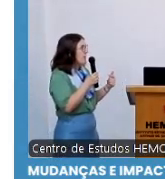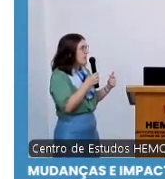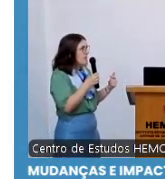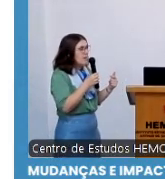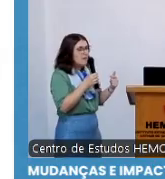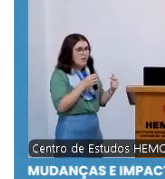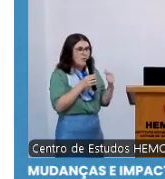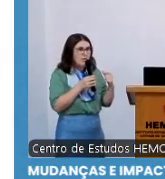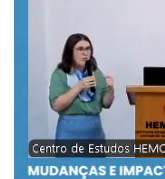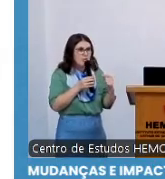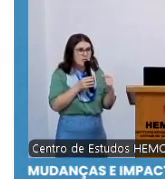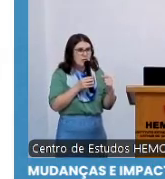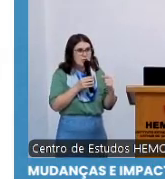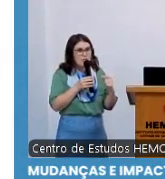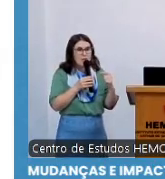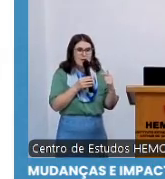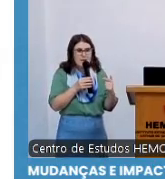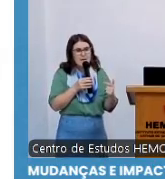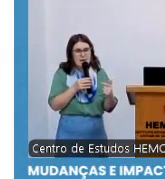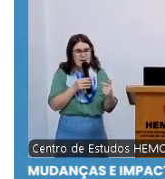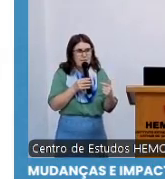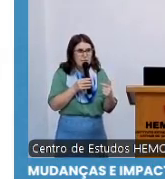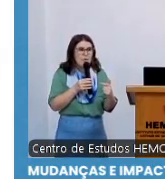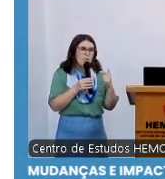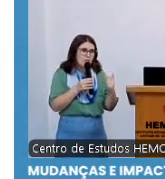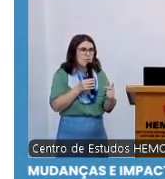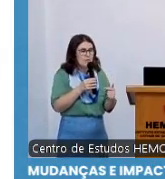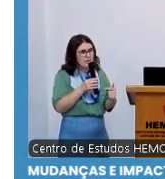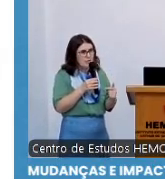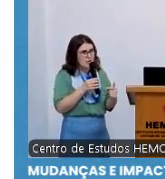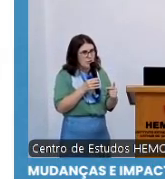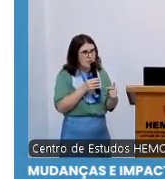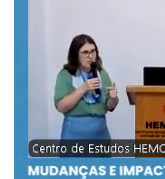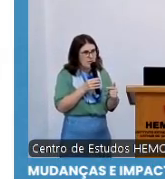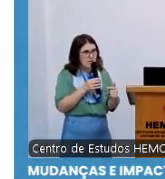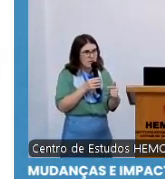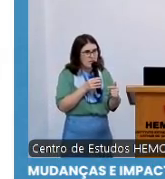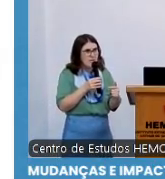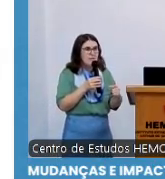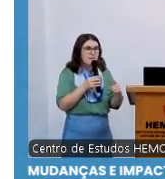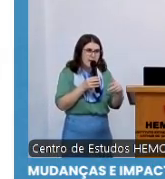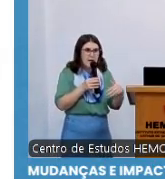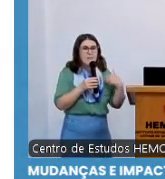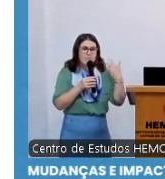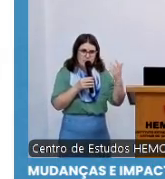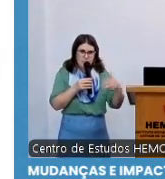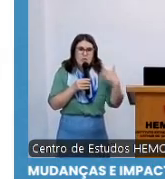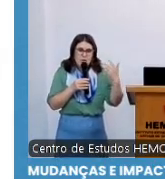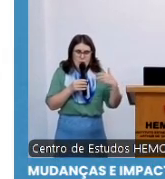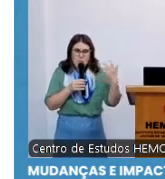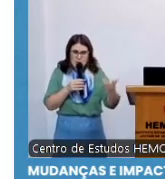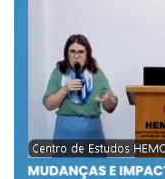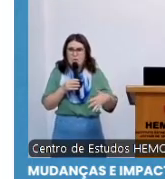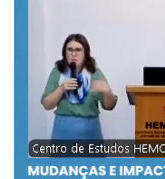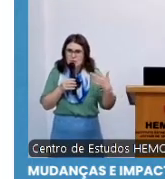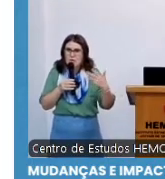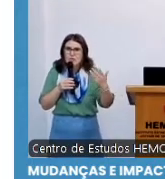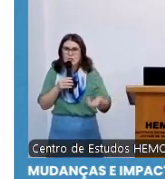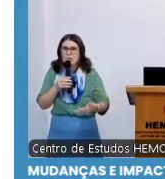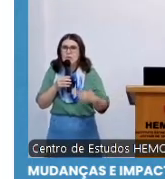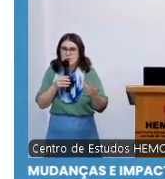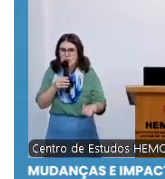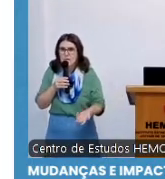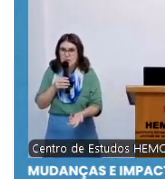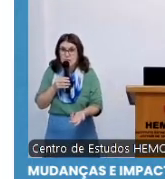Porém, eu acredito que a gente vai ter casos onde o Comitê de Ética em Pesquisa terá, como já é hoje,